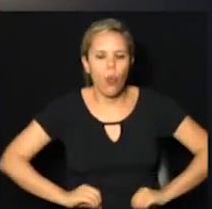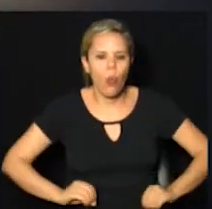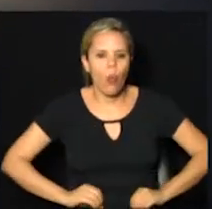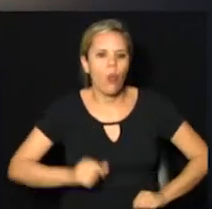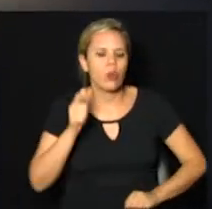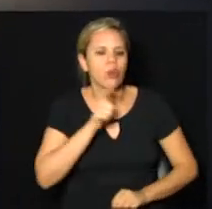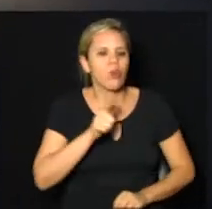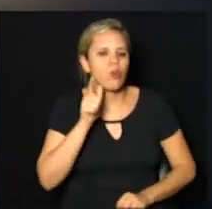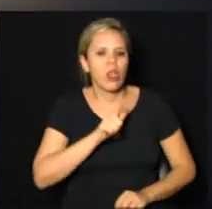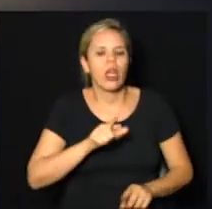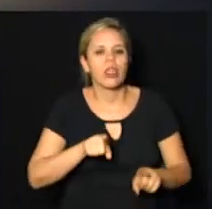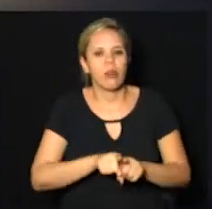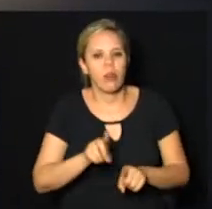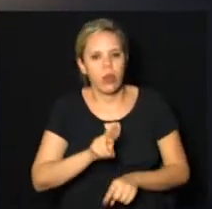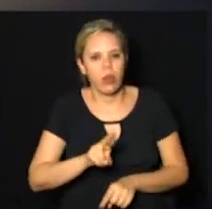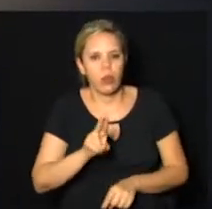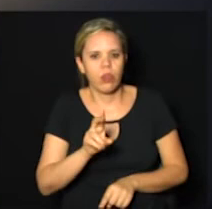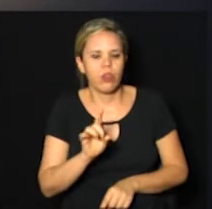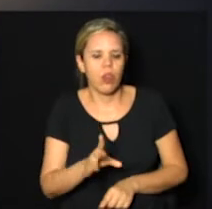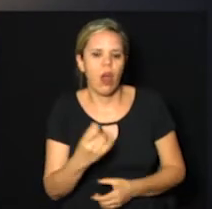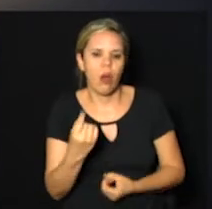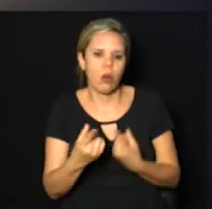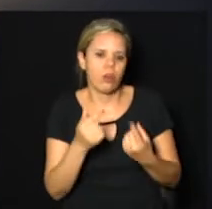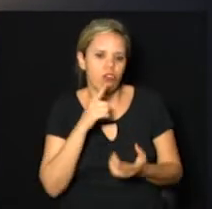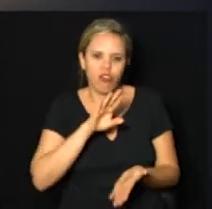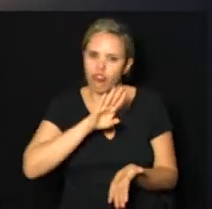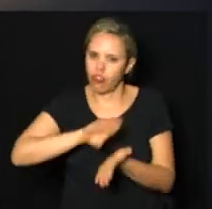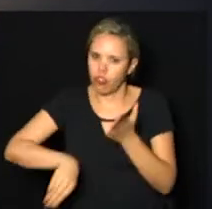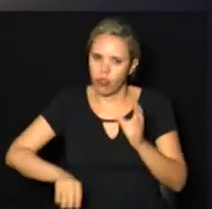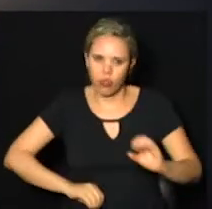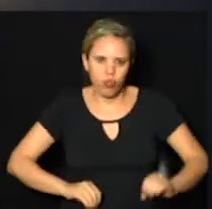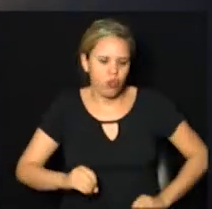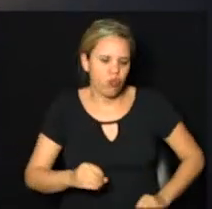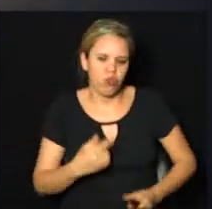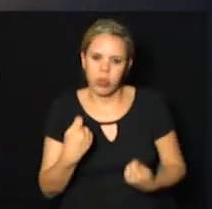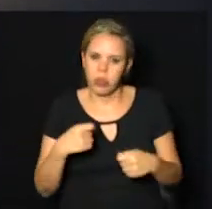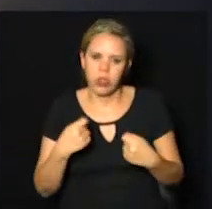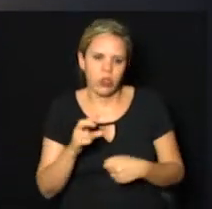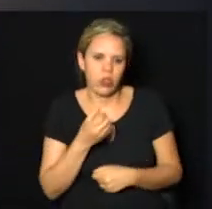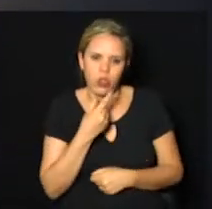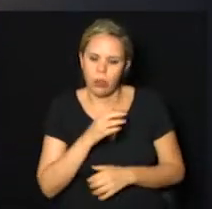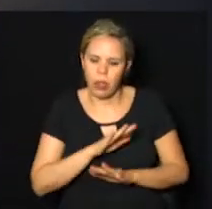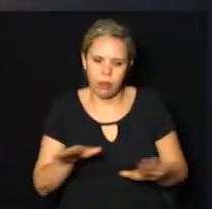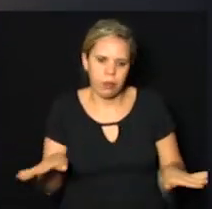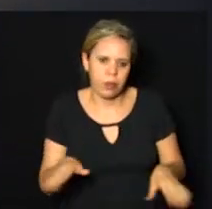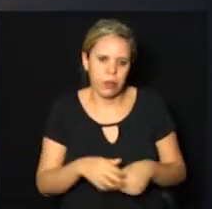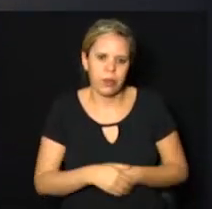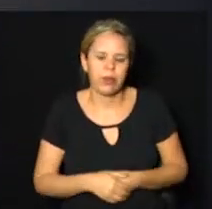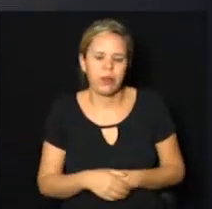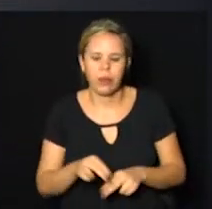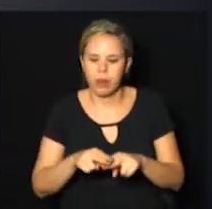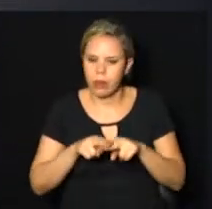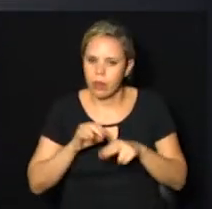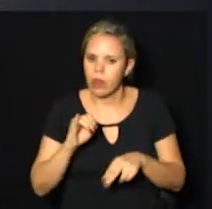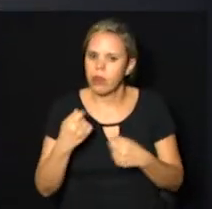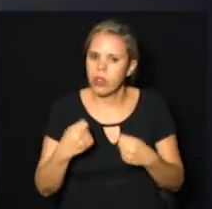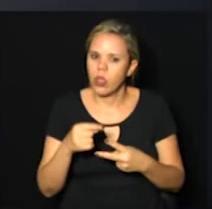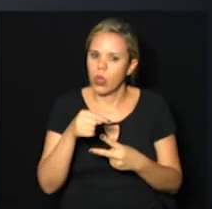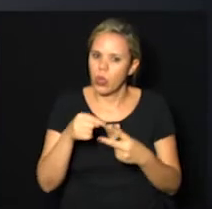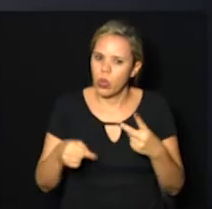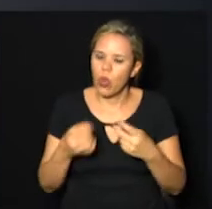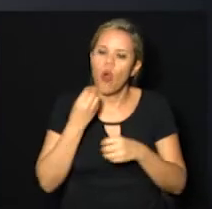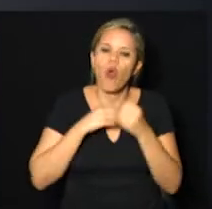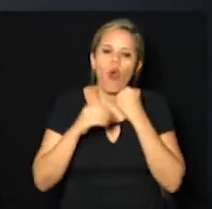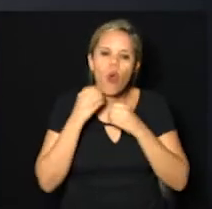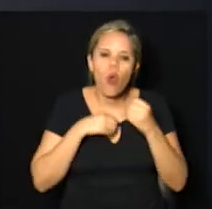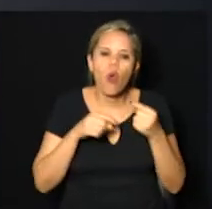só usa naquelas que têm útero. Se por algum motivo ela já tirou o útero, ela não vai precisar desse hormônio mais. Então, por isso que se usam dois hormônios, a